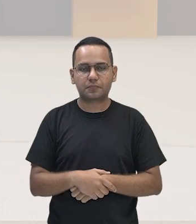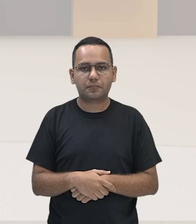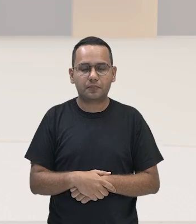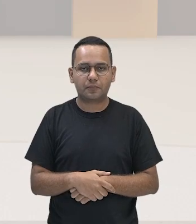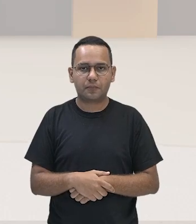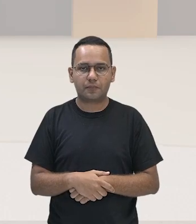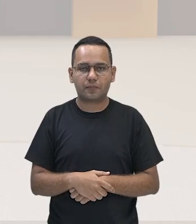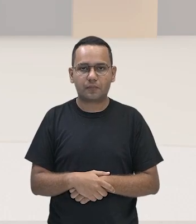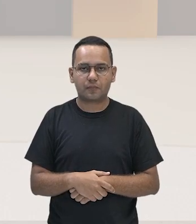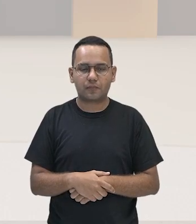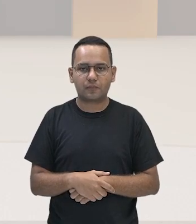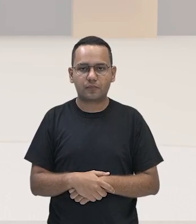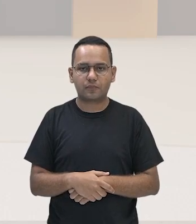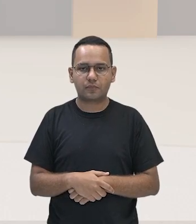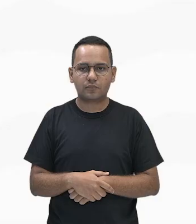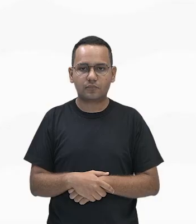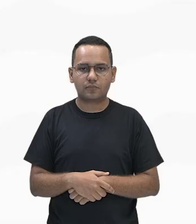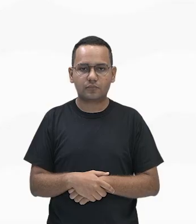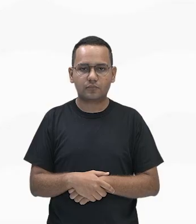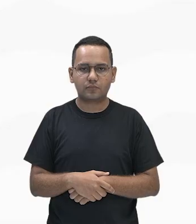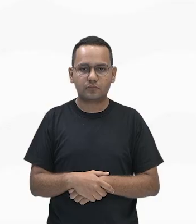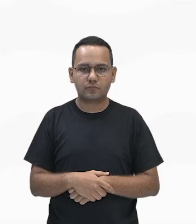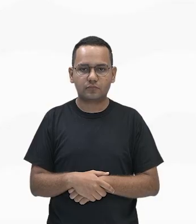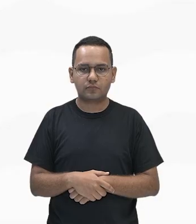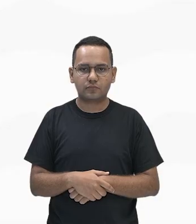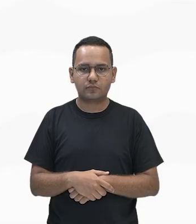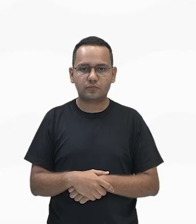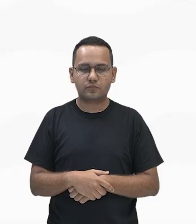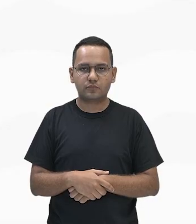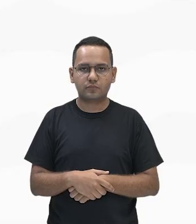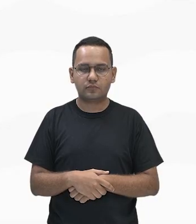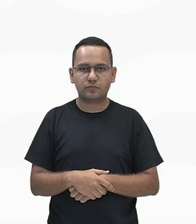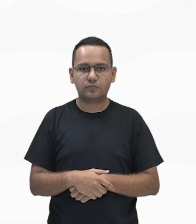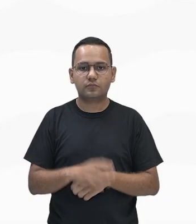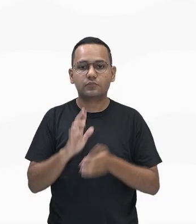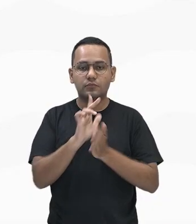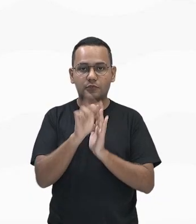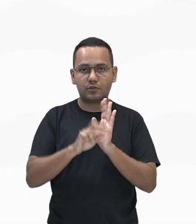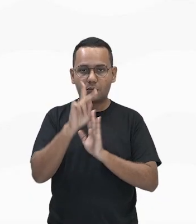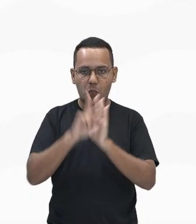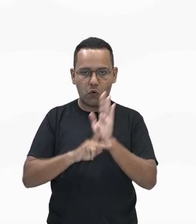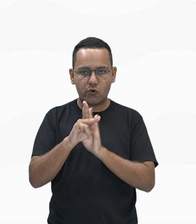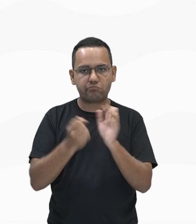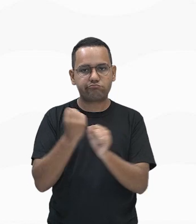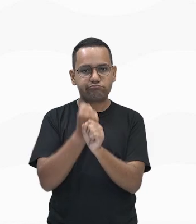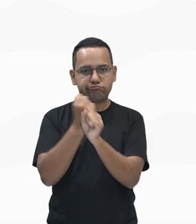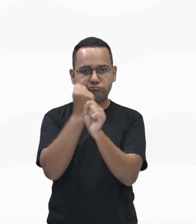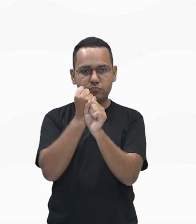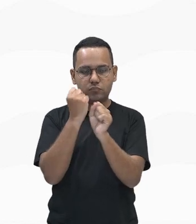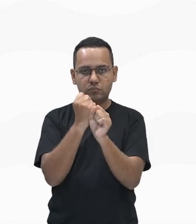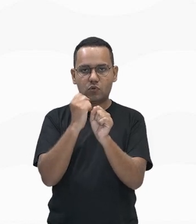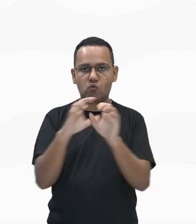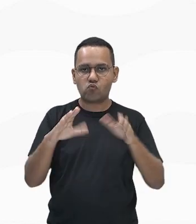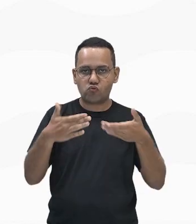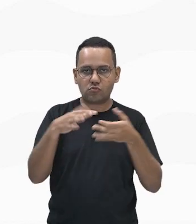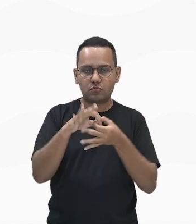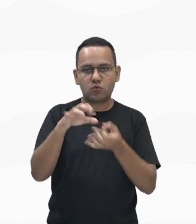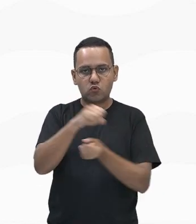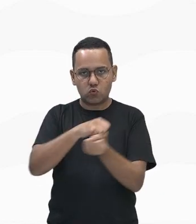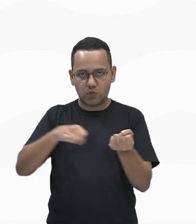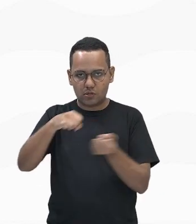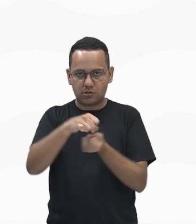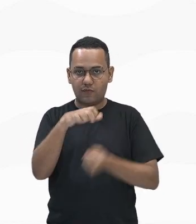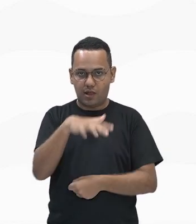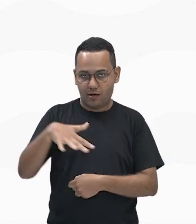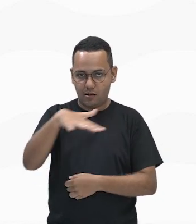a infraestrutura sustentável. Projetos de infraestrutura sustentável na